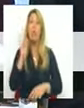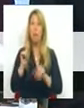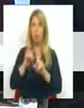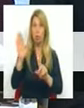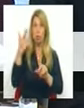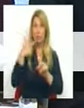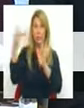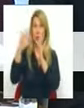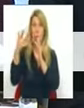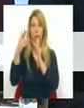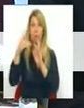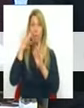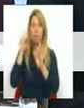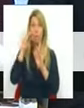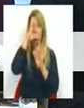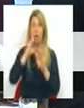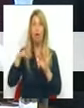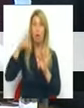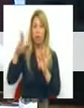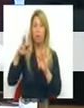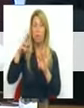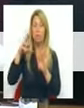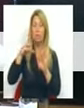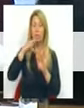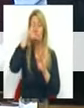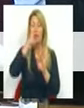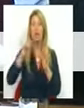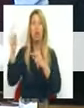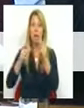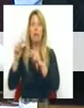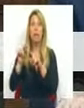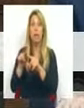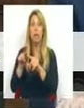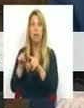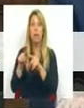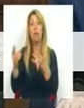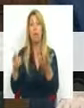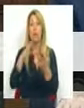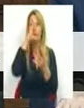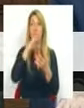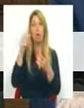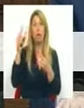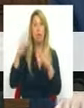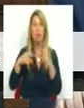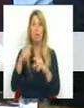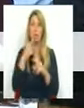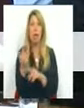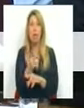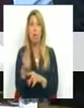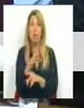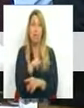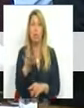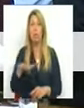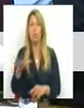quem contactou e depois no segundo ambos Ministério das Finanças sim, com ambos, quem contactou? Ambos os Ministérios das Finanças portanto, em ambas as situações. Portanto,